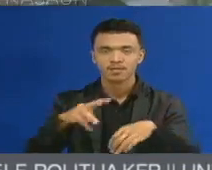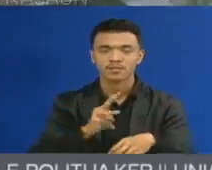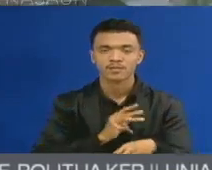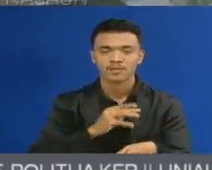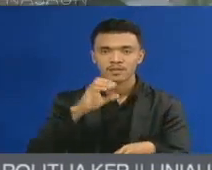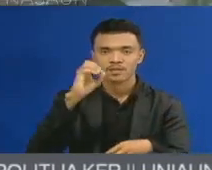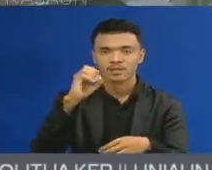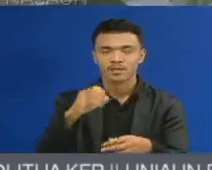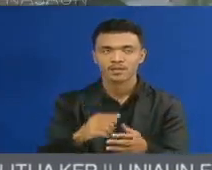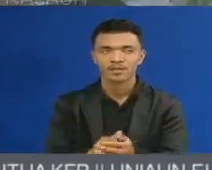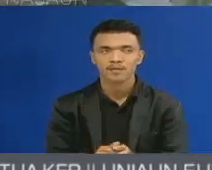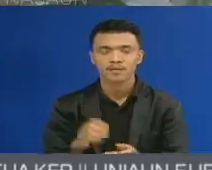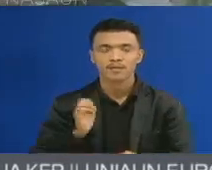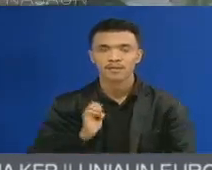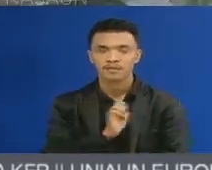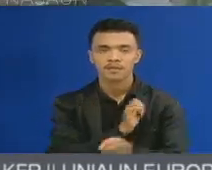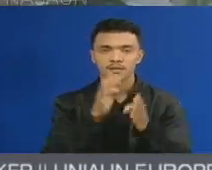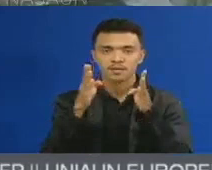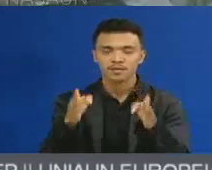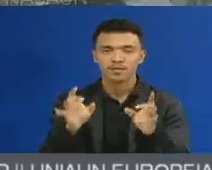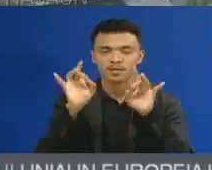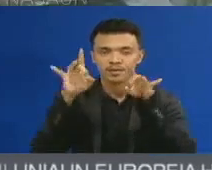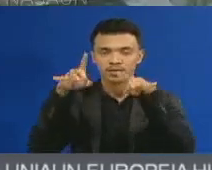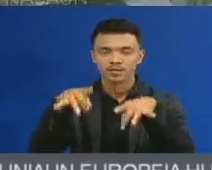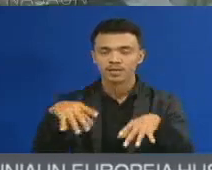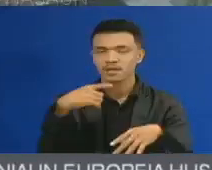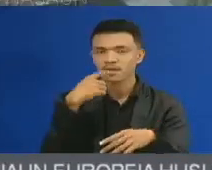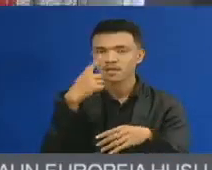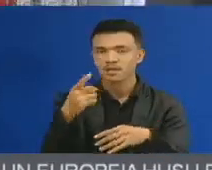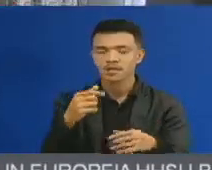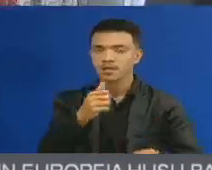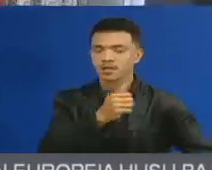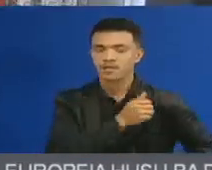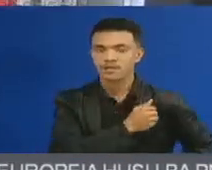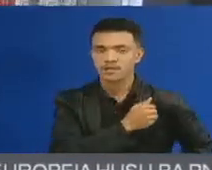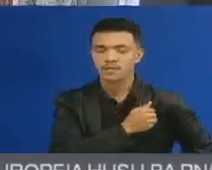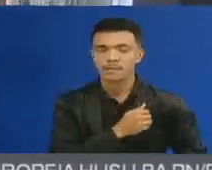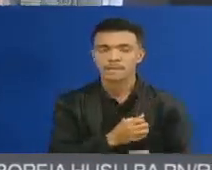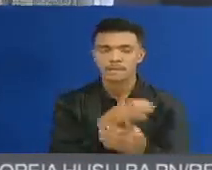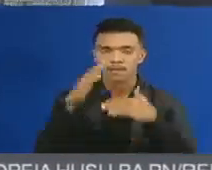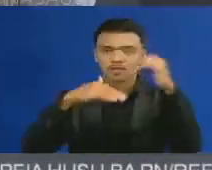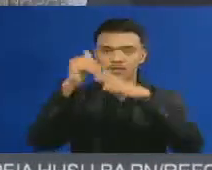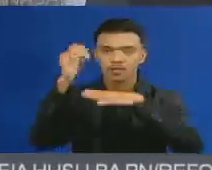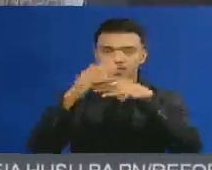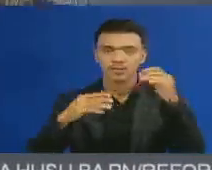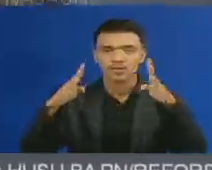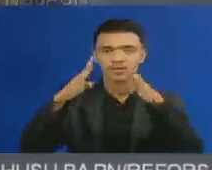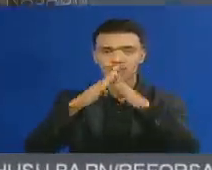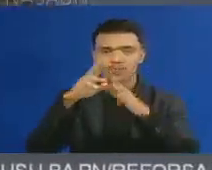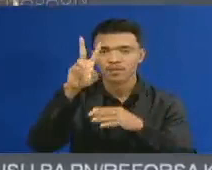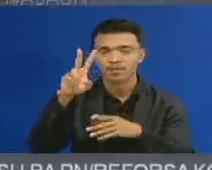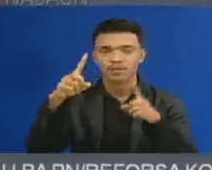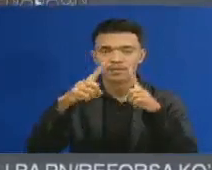Adido Defesa Austrália, Capitão Fragata Grisha Jensen Hateten, Força Engenharia, consegue construir caserna rua